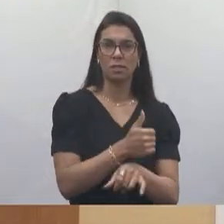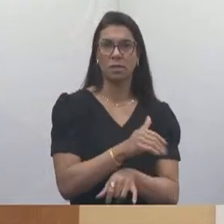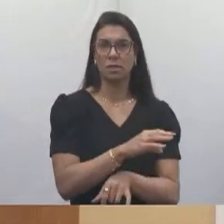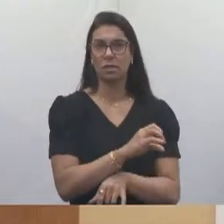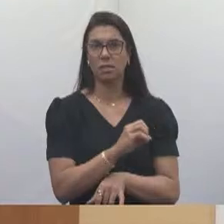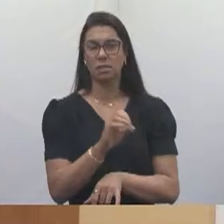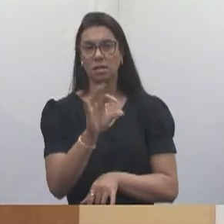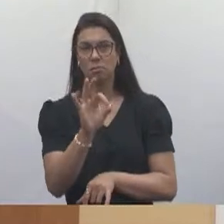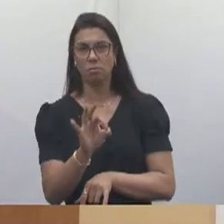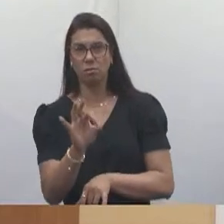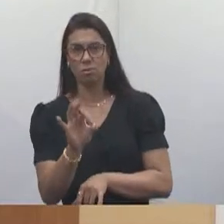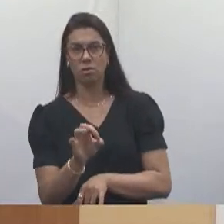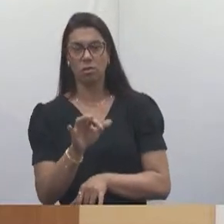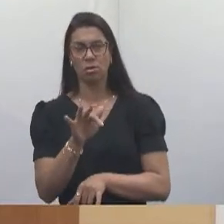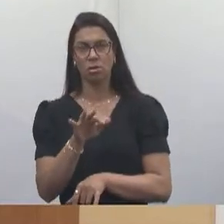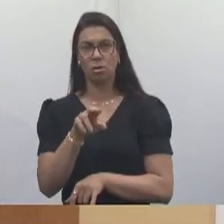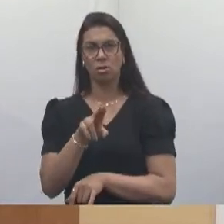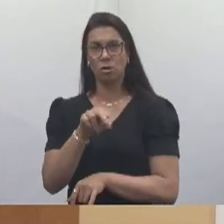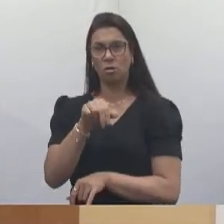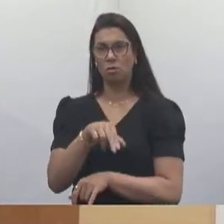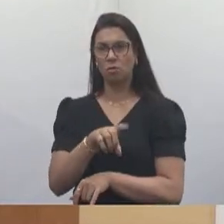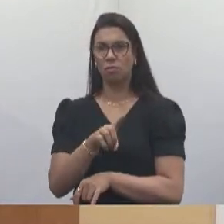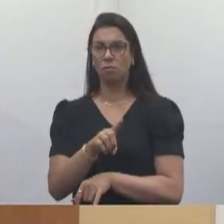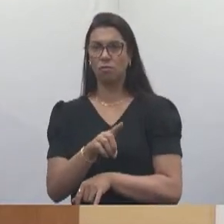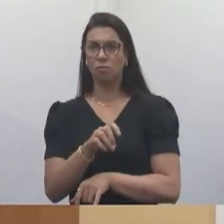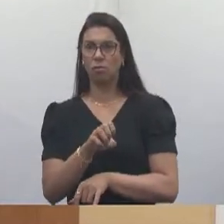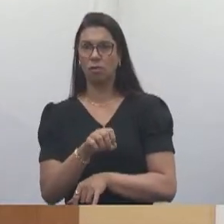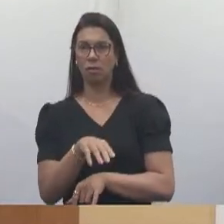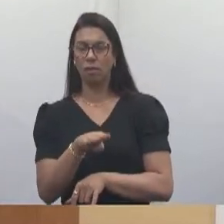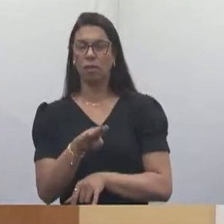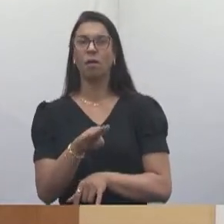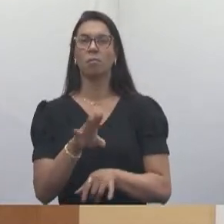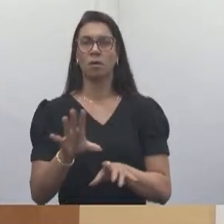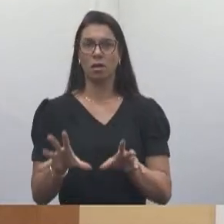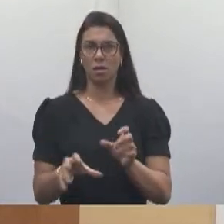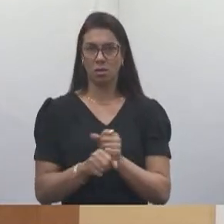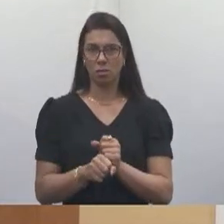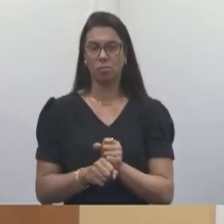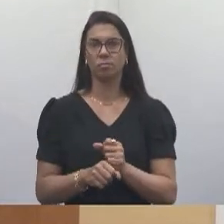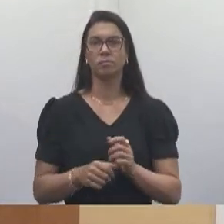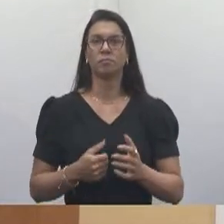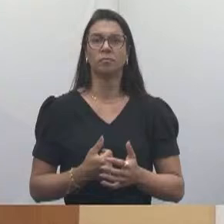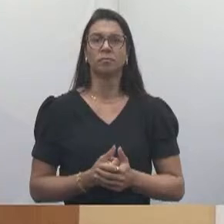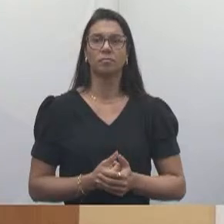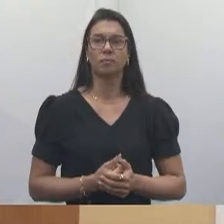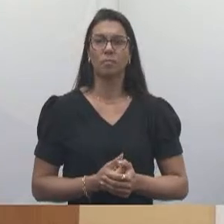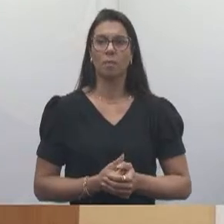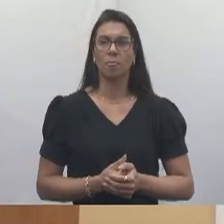Fundeb recebido. Eu estou fazendo um resumo aqui, tá, gente? Senão não dá tempo.